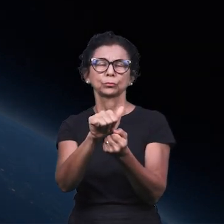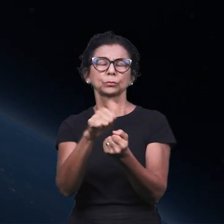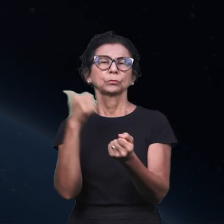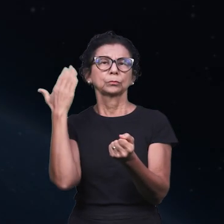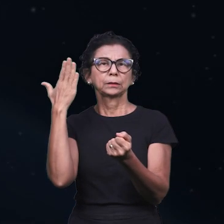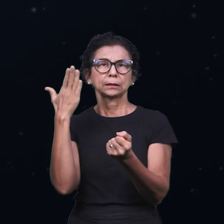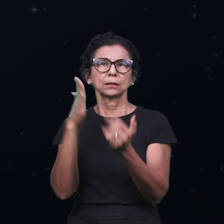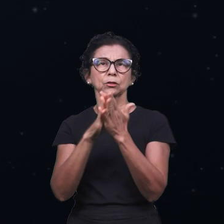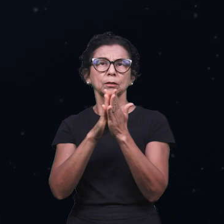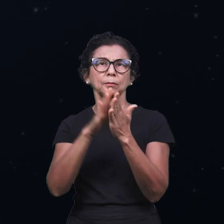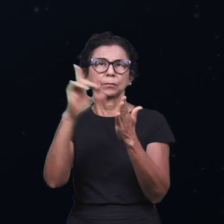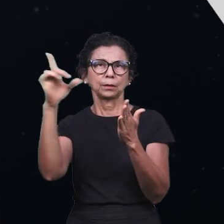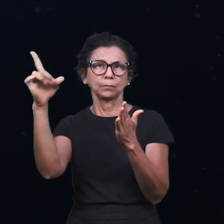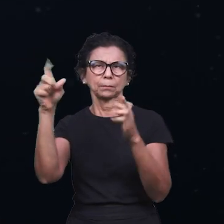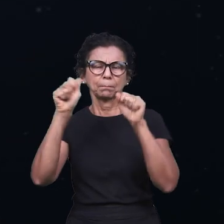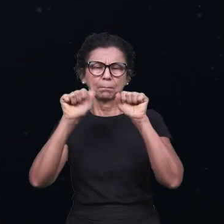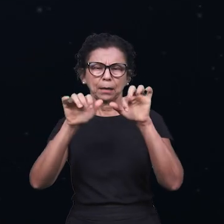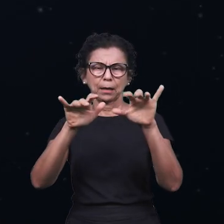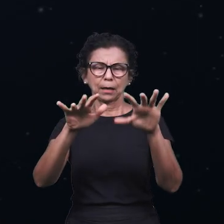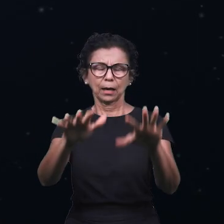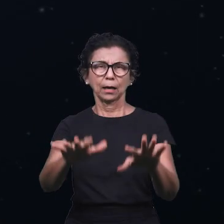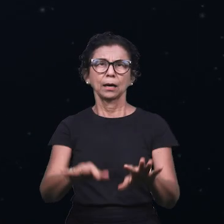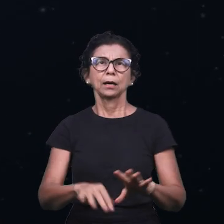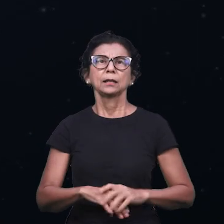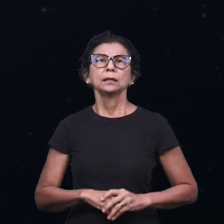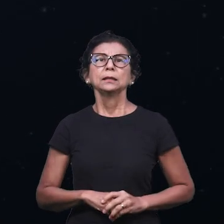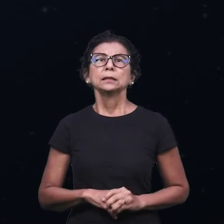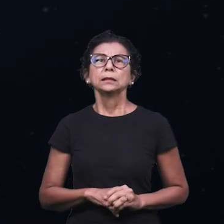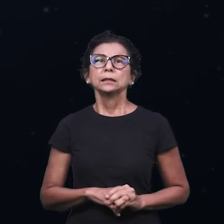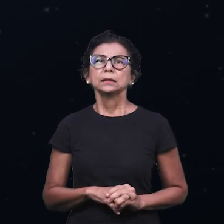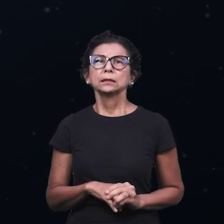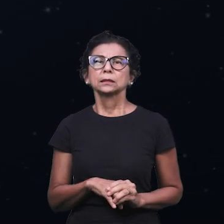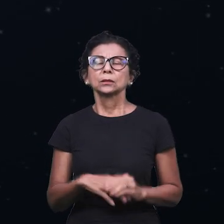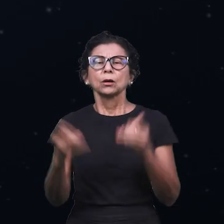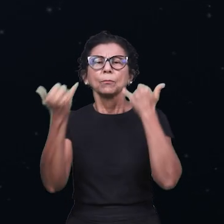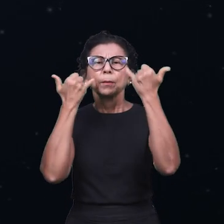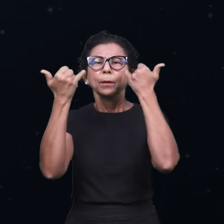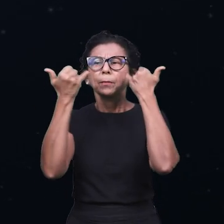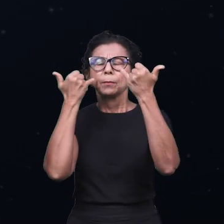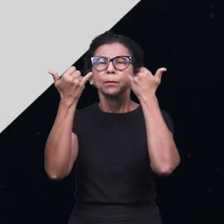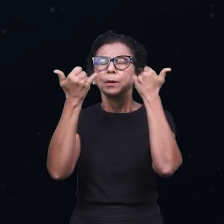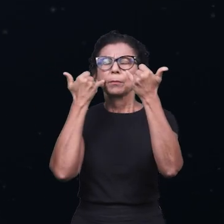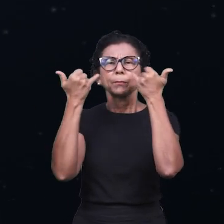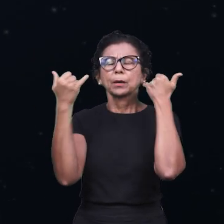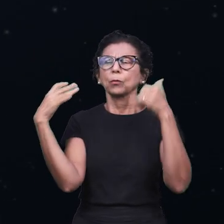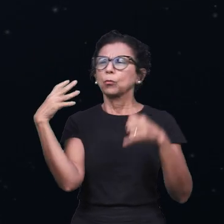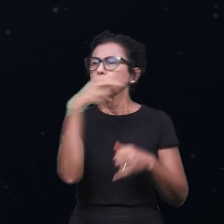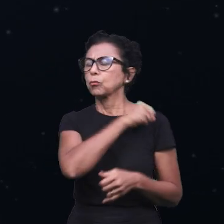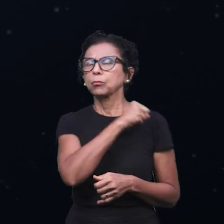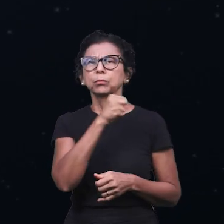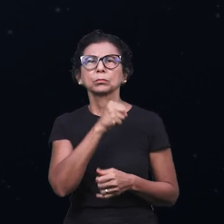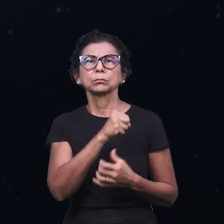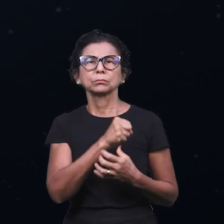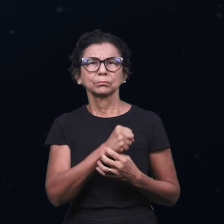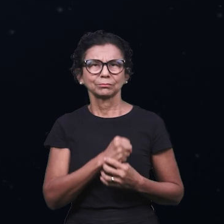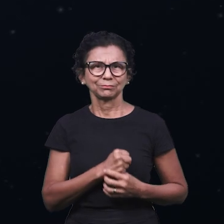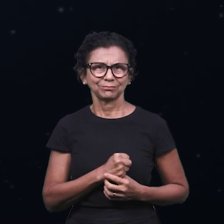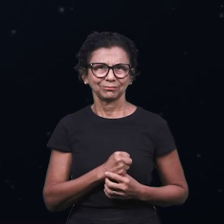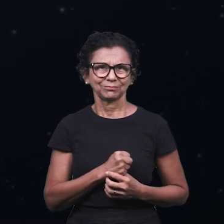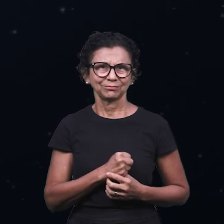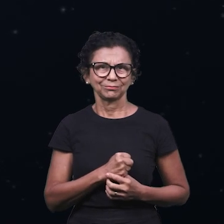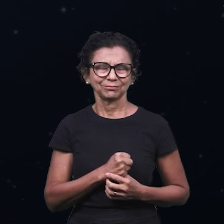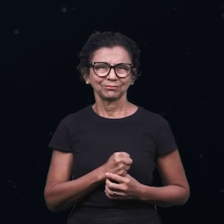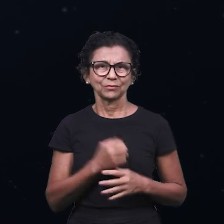Esse alcance do Trombetas e Festa aí de mais de 1 bilhão muito bom de pessoas, o satélite é